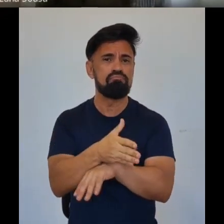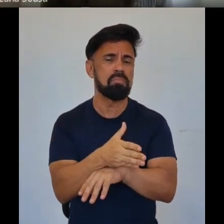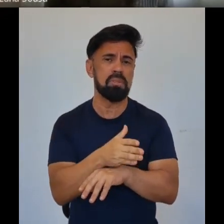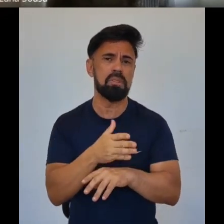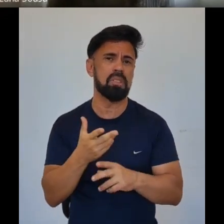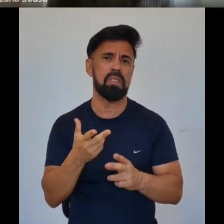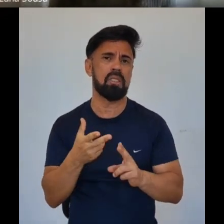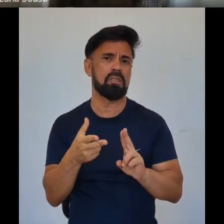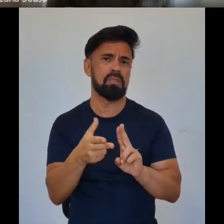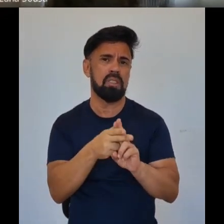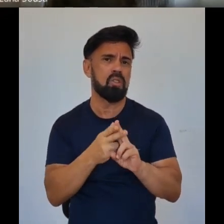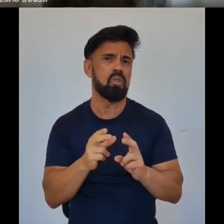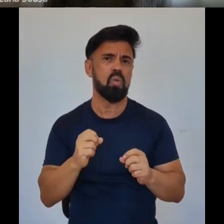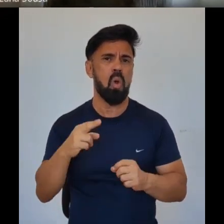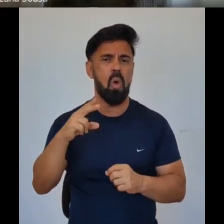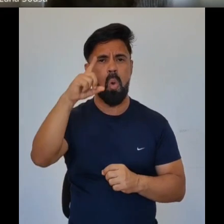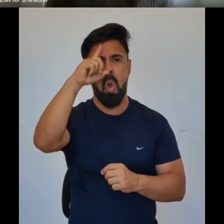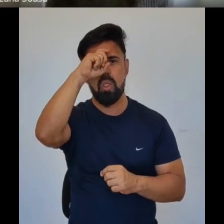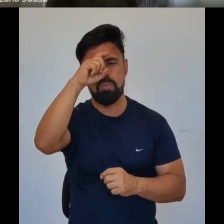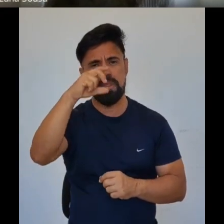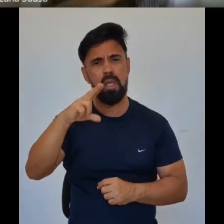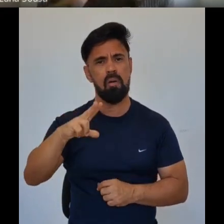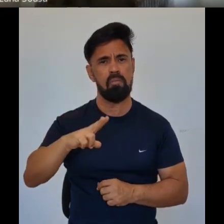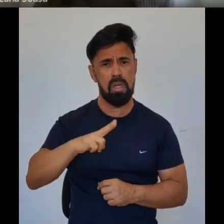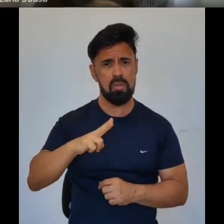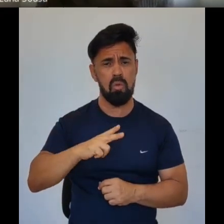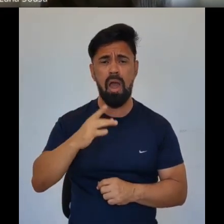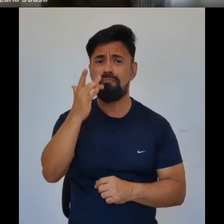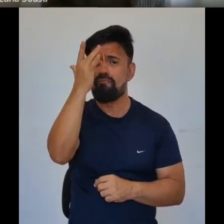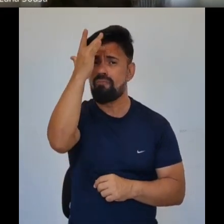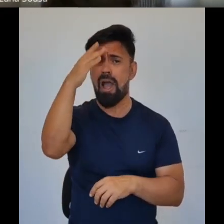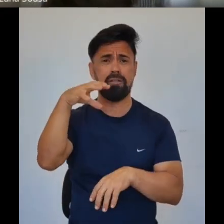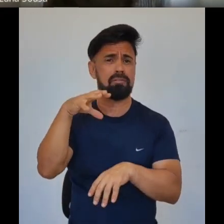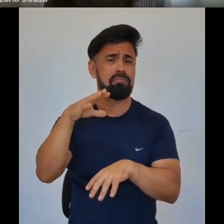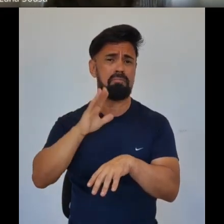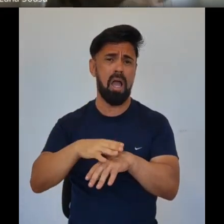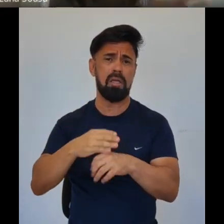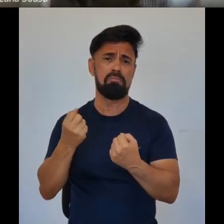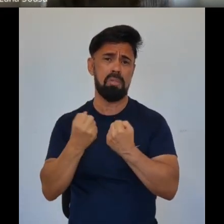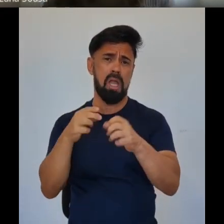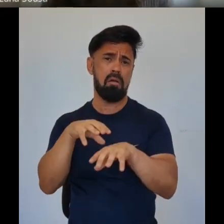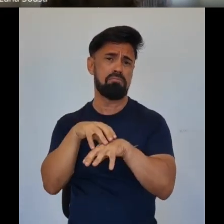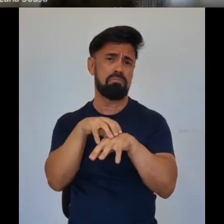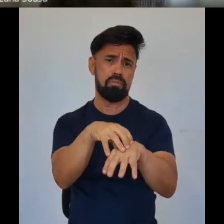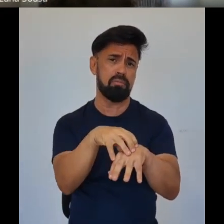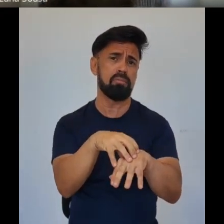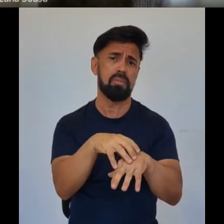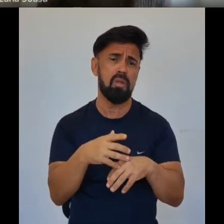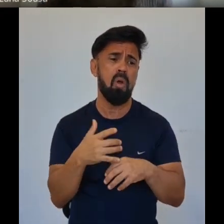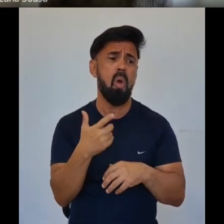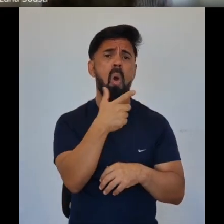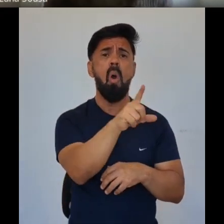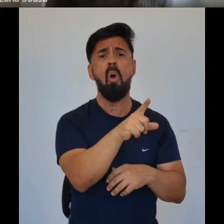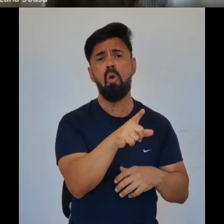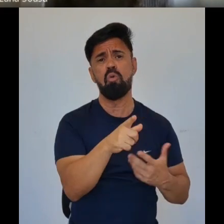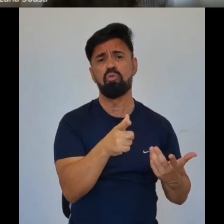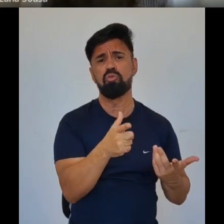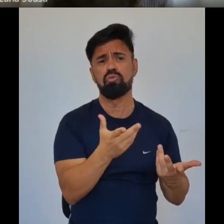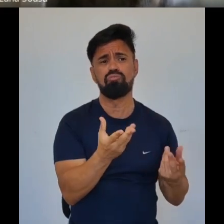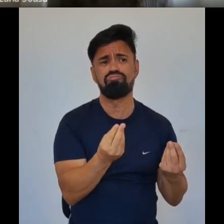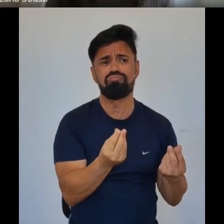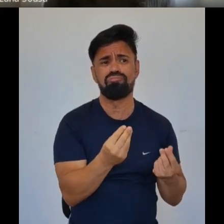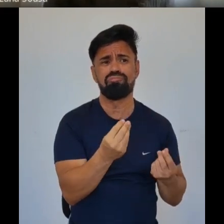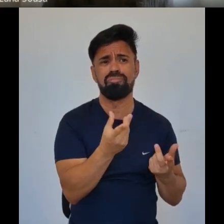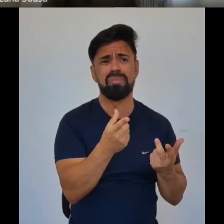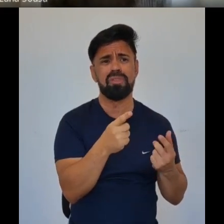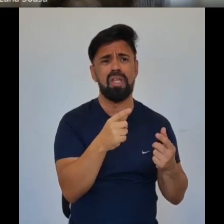né? Enquanto uma pessoa, por exemplo, que podia acessar tanto o Sistema Único de Saúde quanto hospitais privados, né? Poderia facilmente